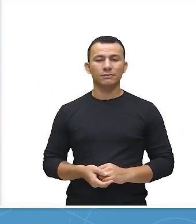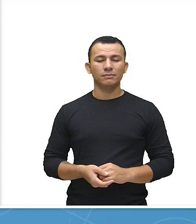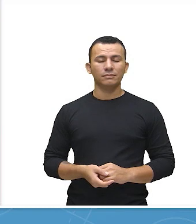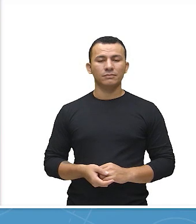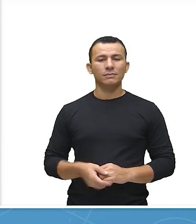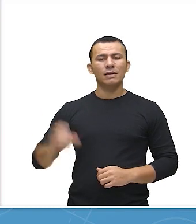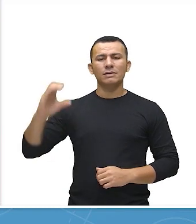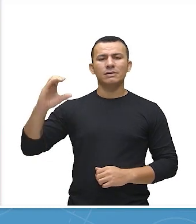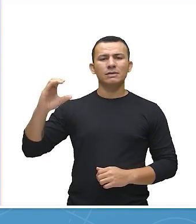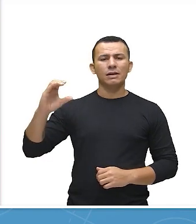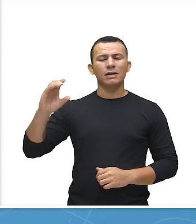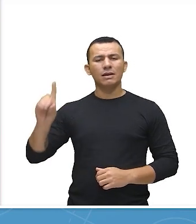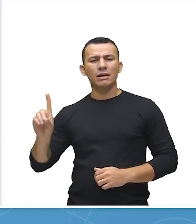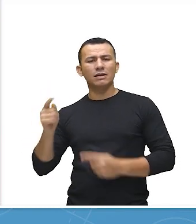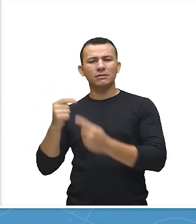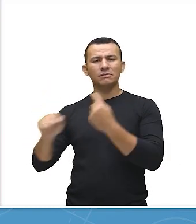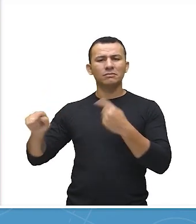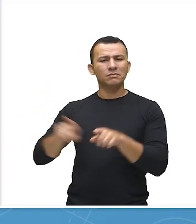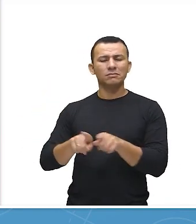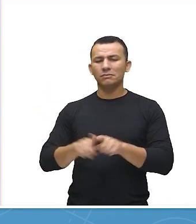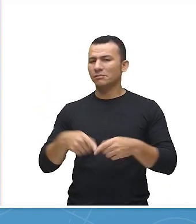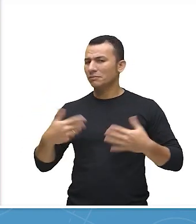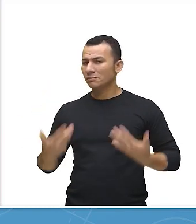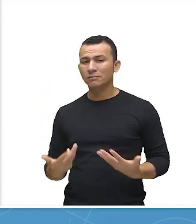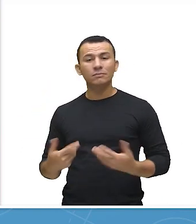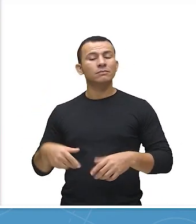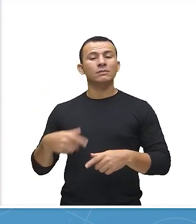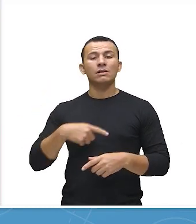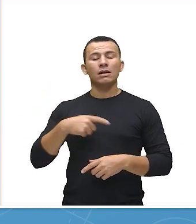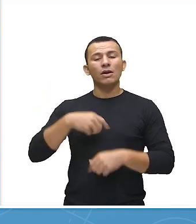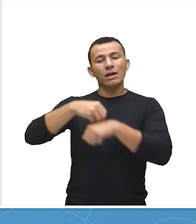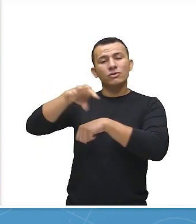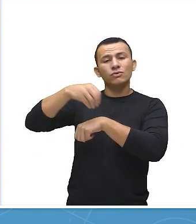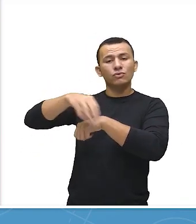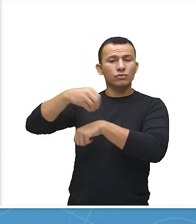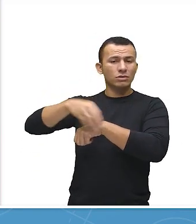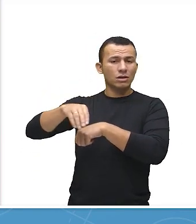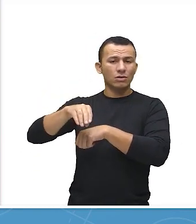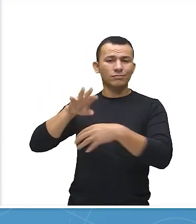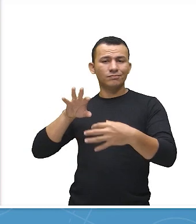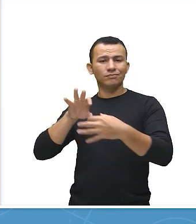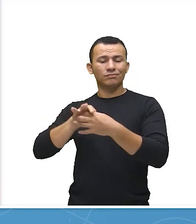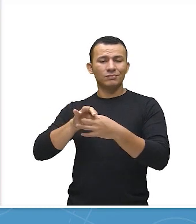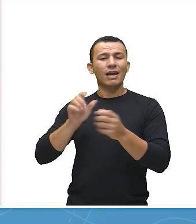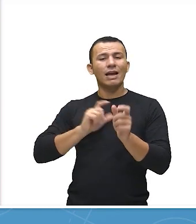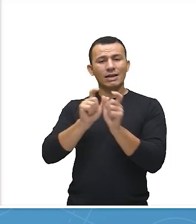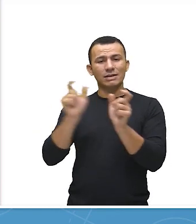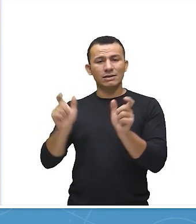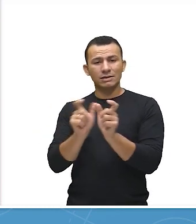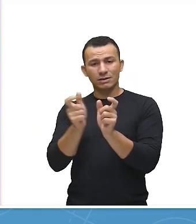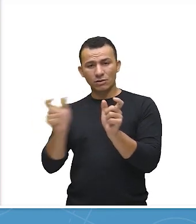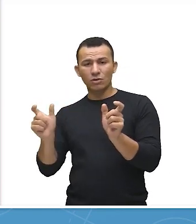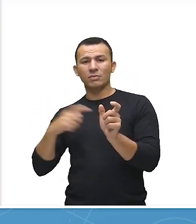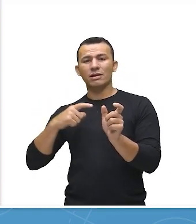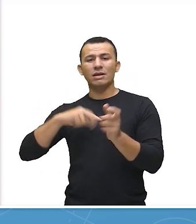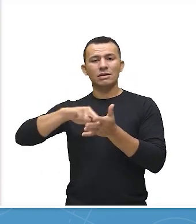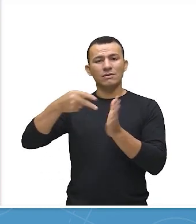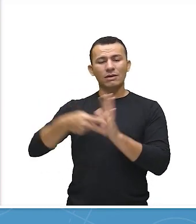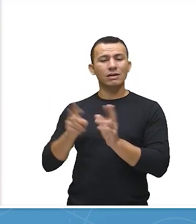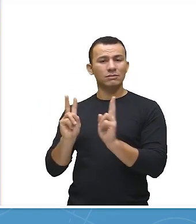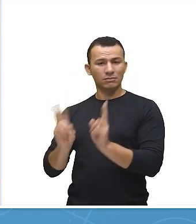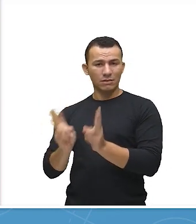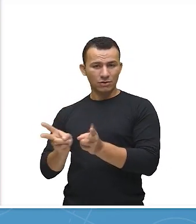C nem a D, porque nós temos a injunção e instrução, são palavras sinônimas, que elas têm o mesmo significado, né? Que é aquele texto que